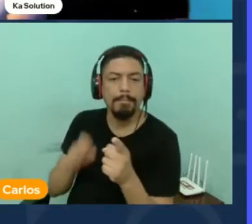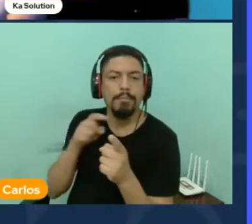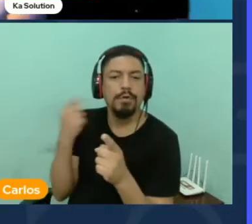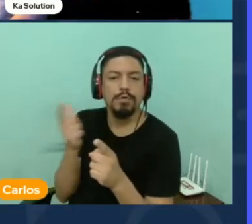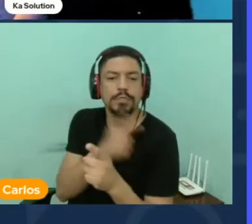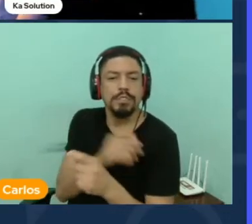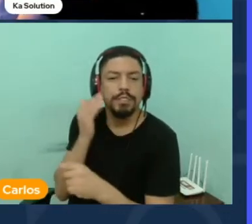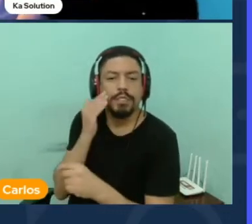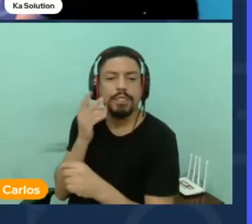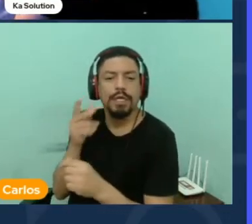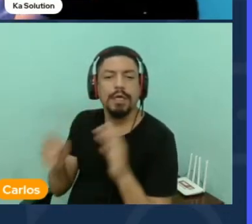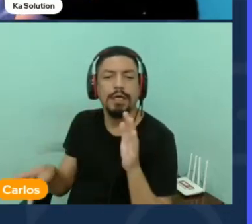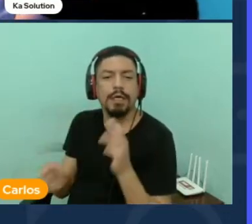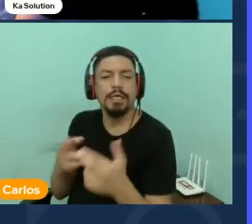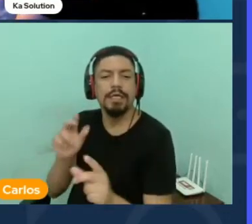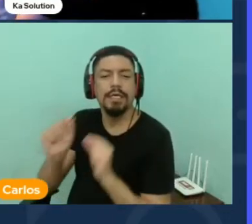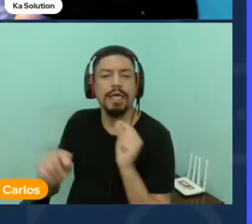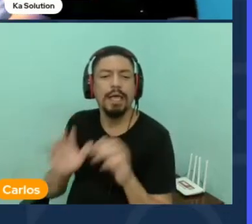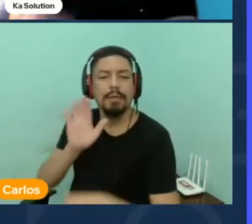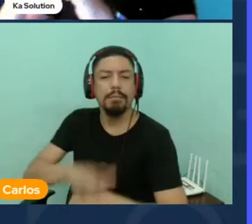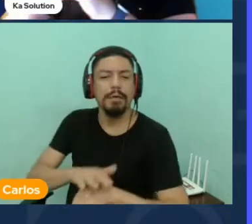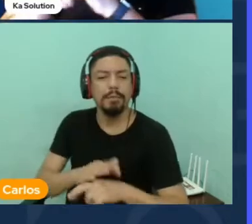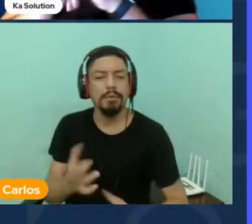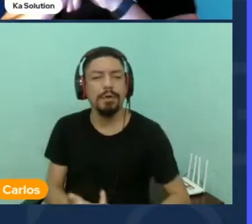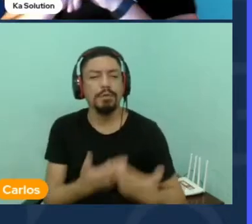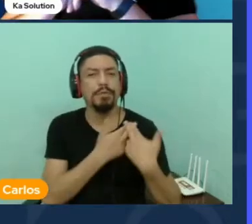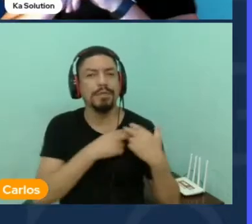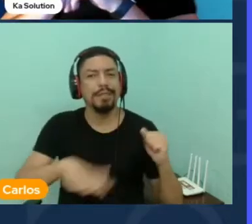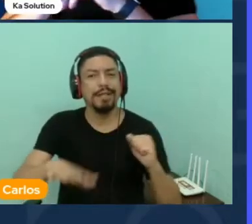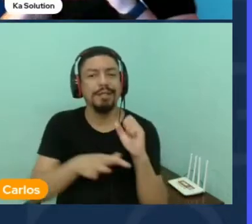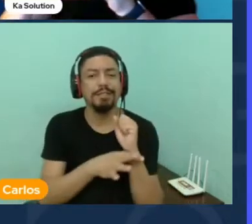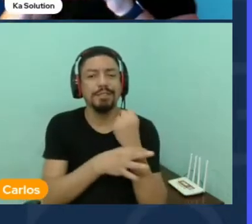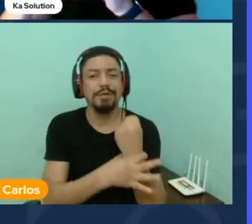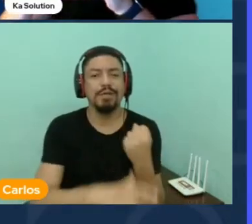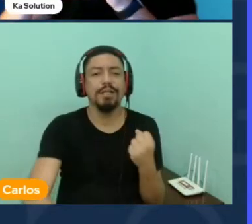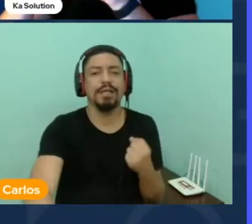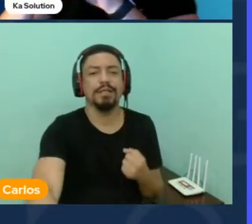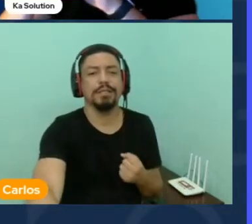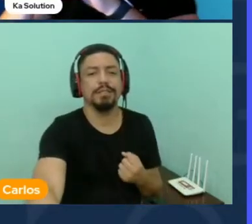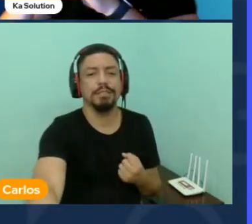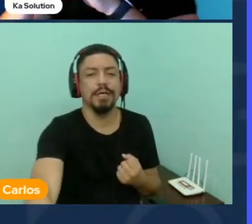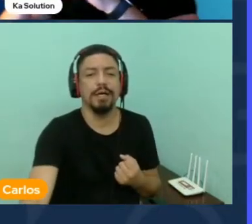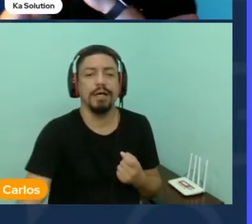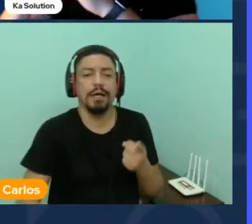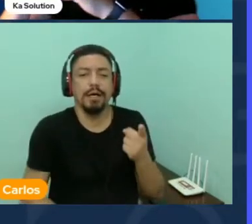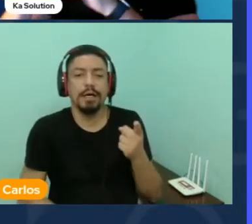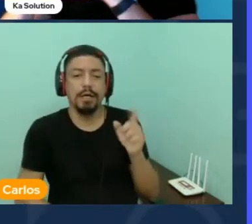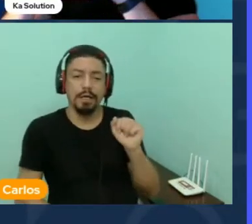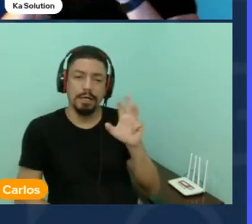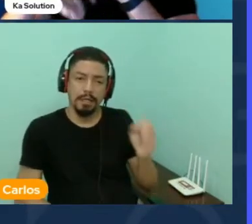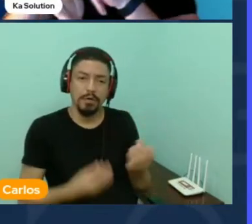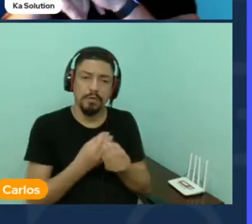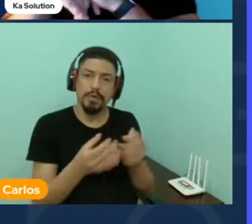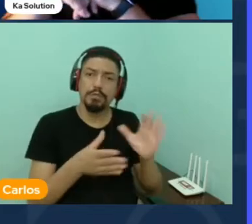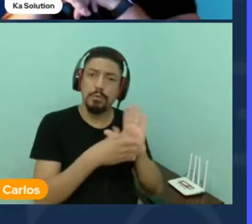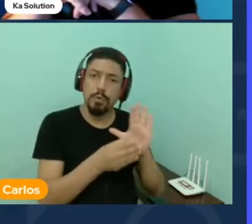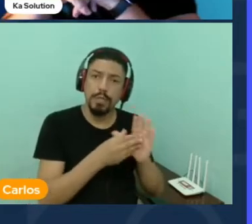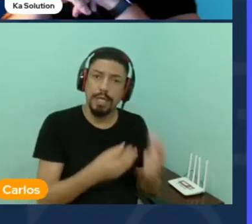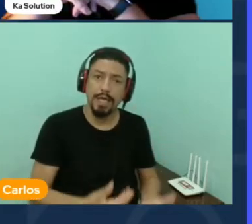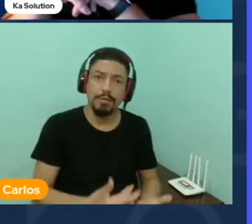exemplo, de quem é a responsabilidade com a segurança, a AWS fornece para a gente um modelo de